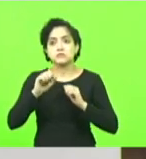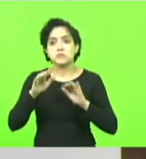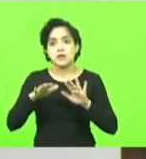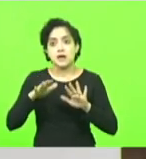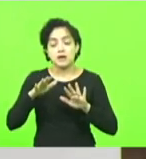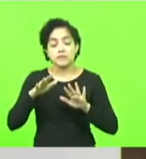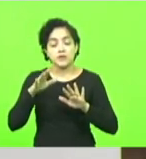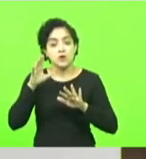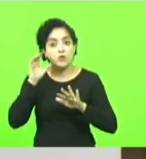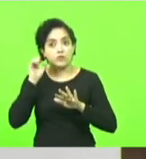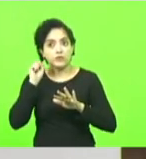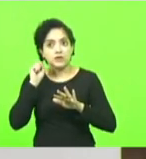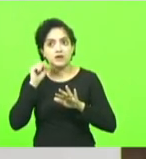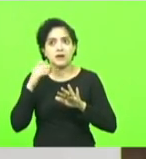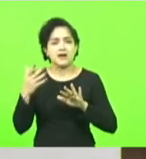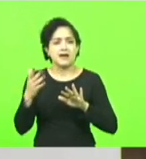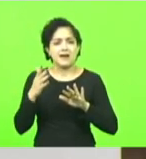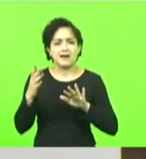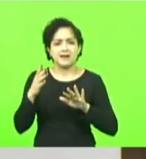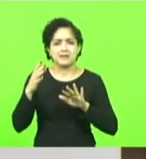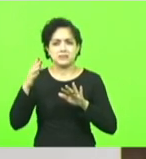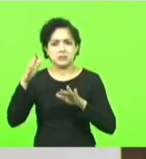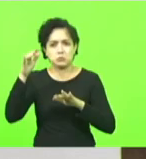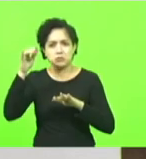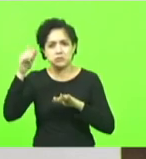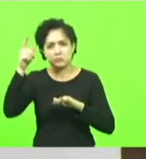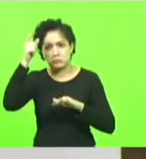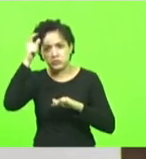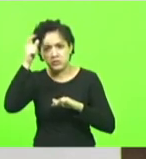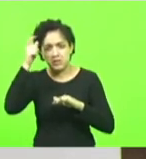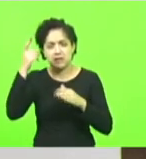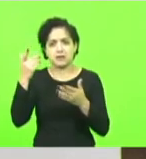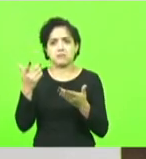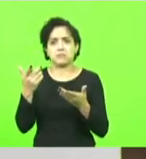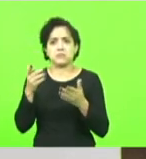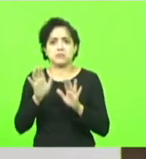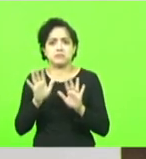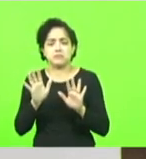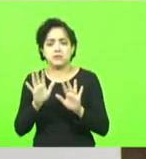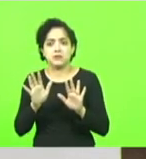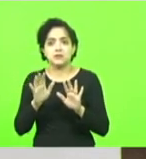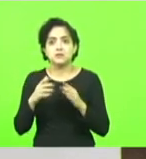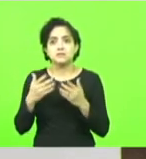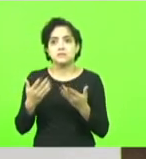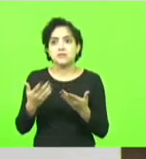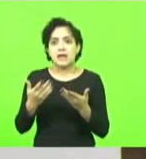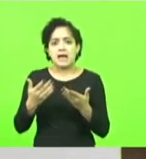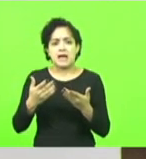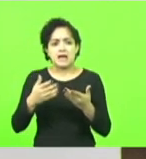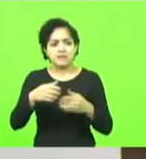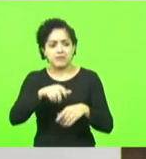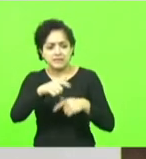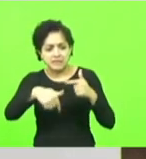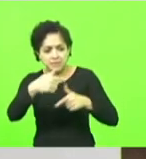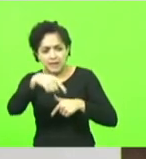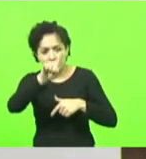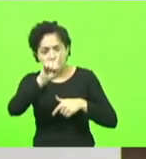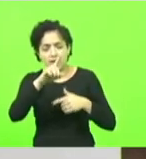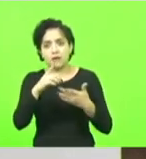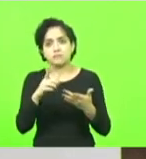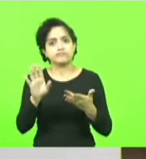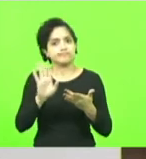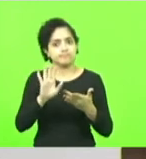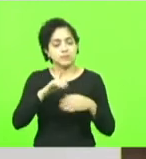na igreja dizendo que isso era coisa do demônio. Outros dizem que falta uma pia cheia de louça para lavar. Não, é uma